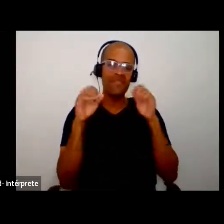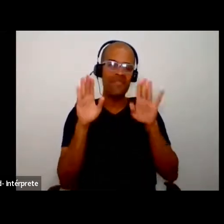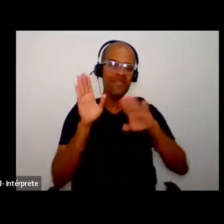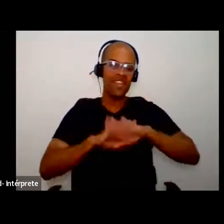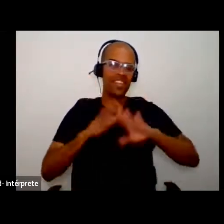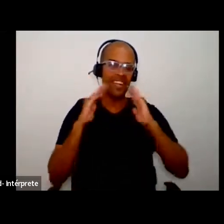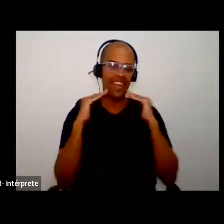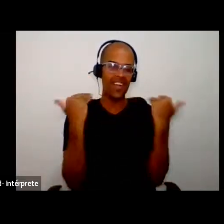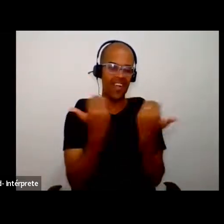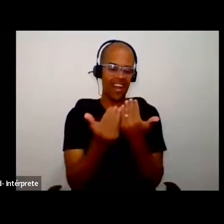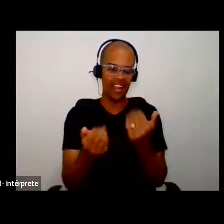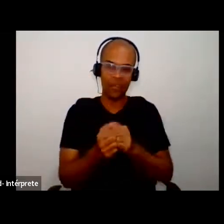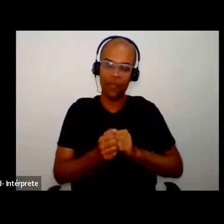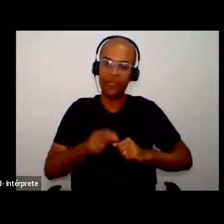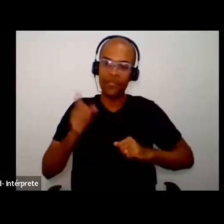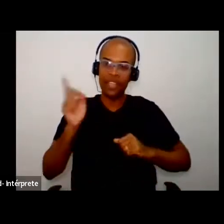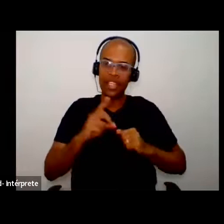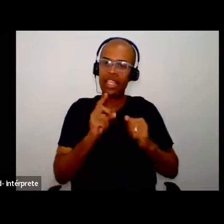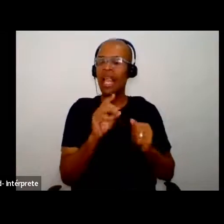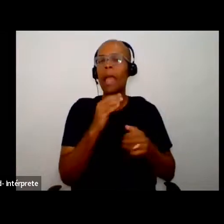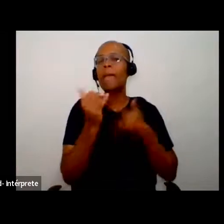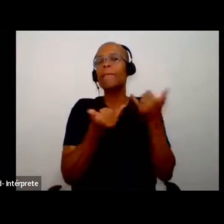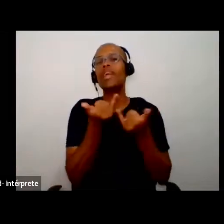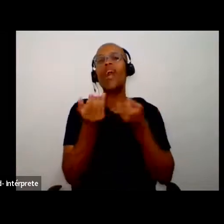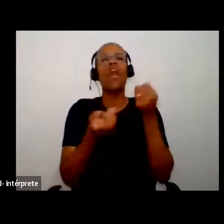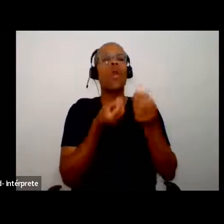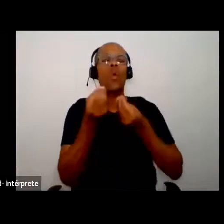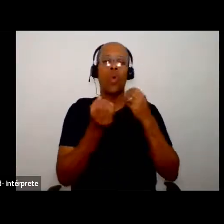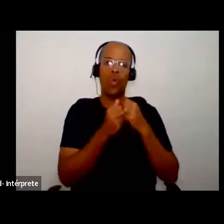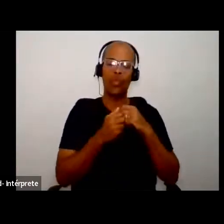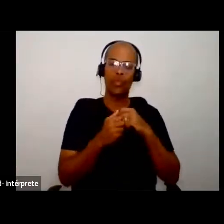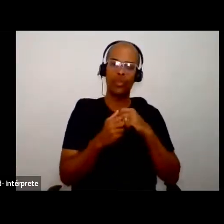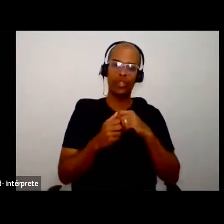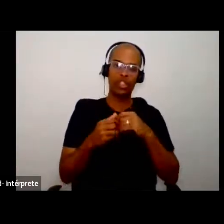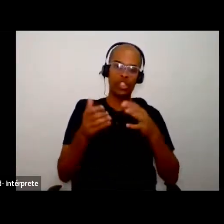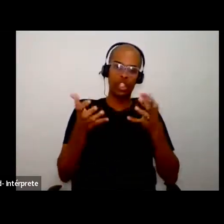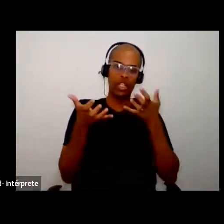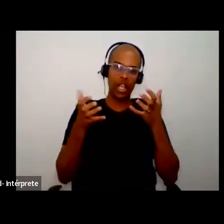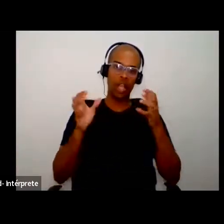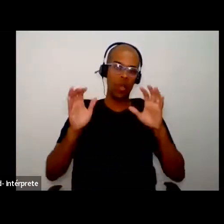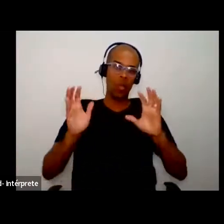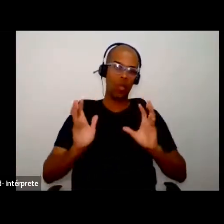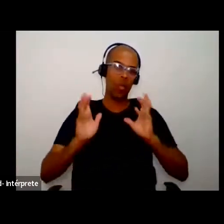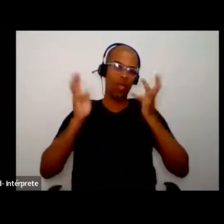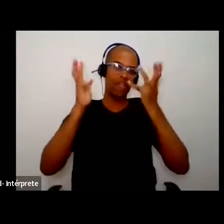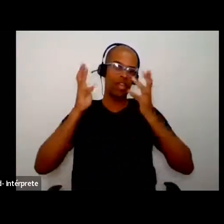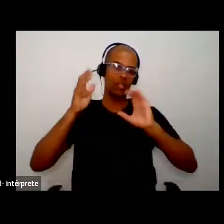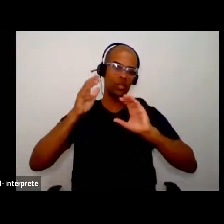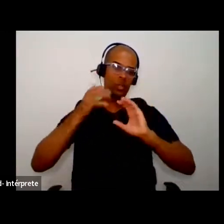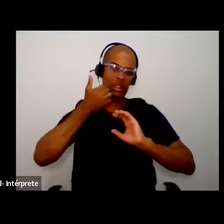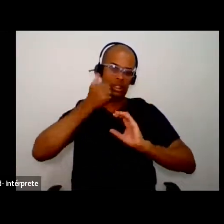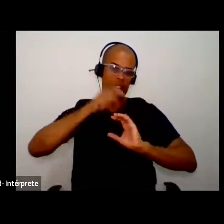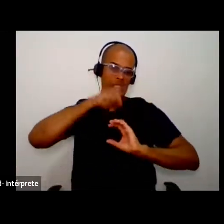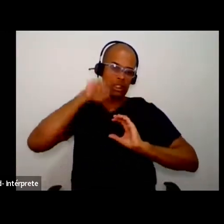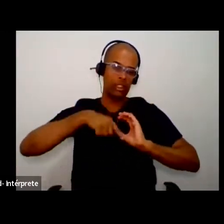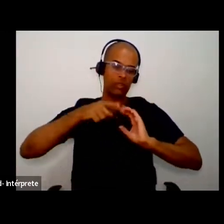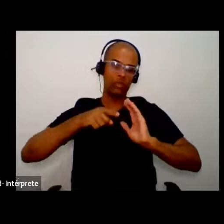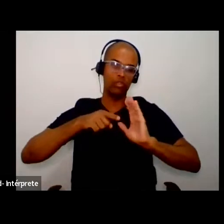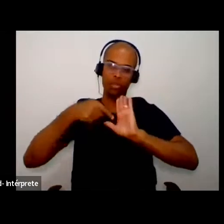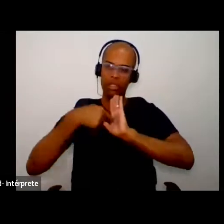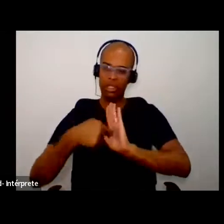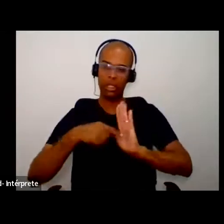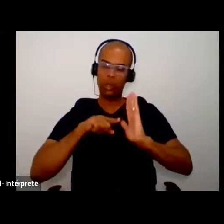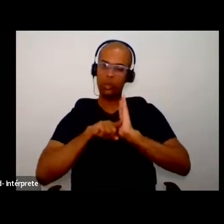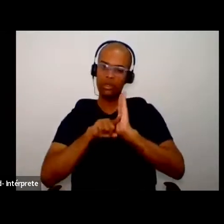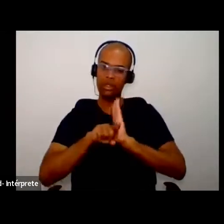pensando nisso de brincar, como assim? Porque a gente não quer só um evento científico de apresentação de pesquisas que fazemos,